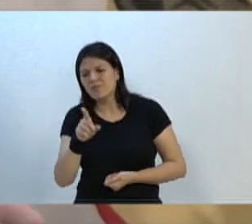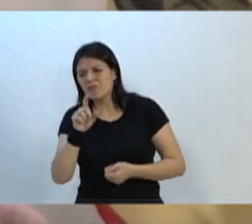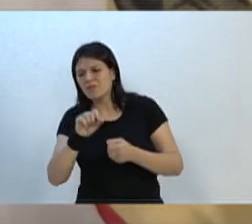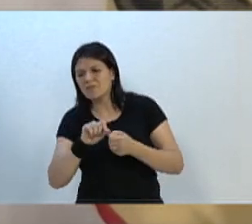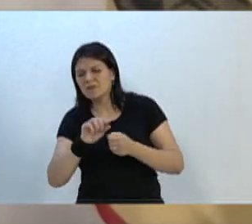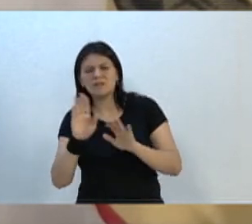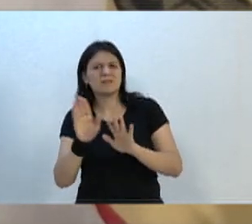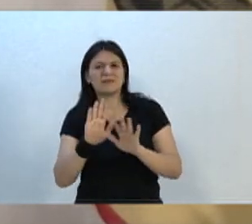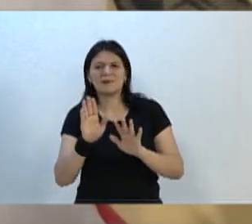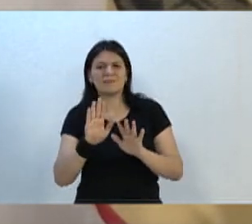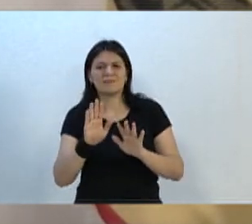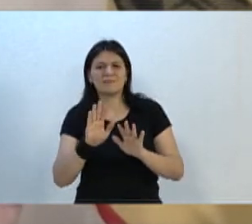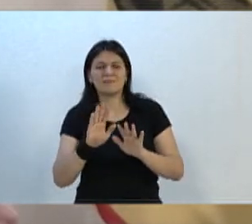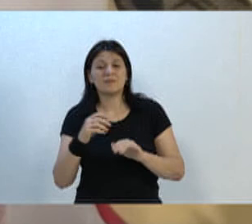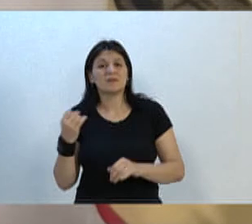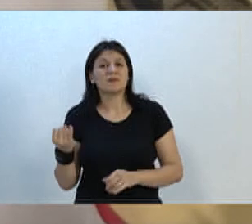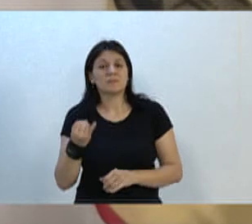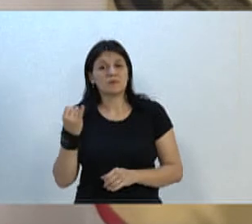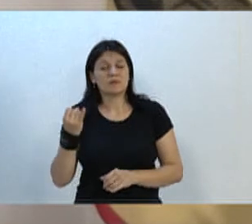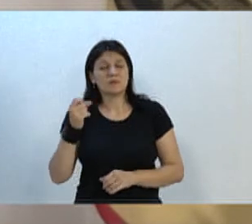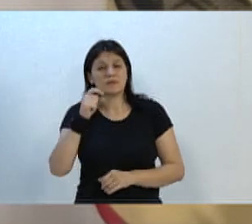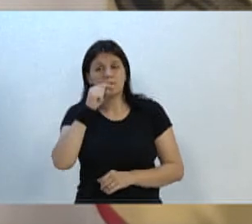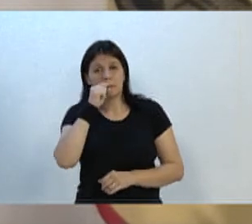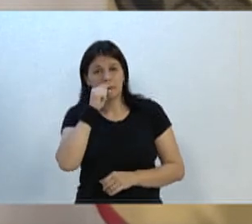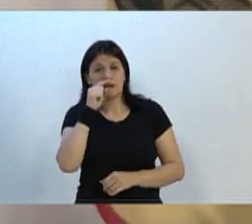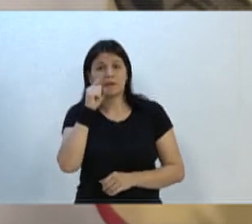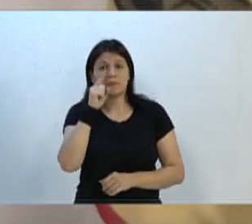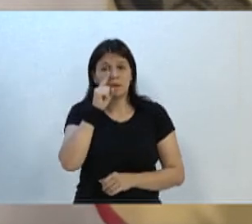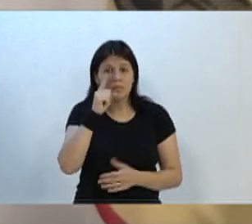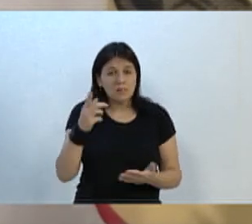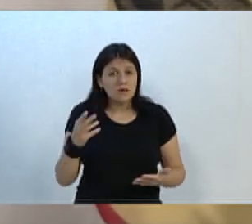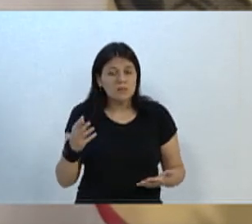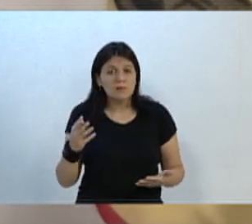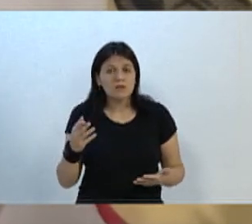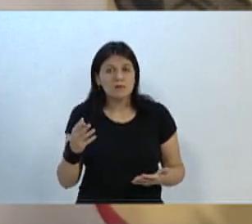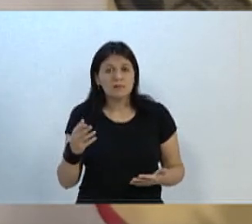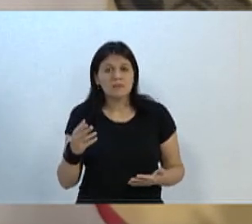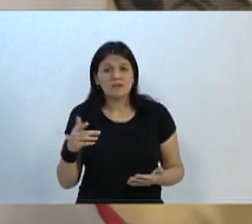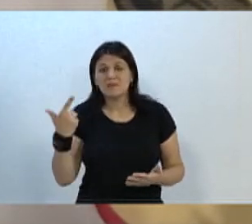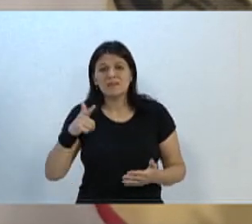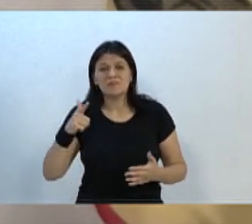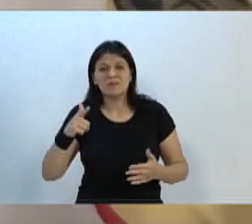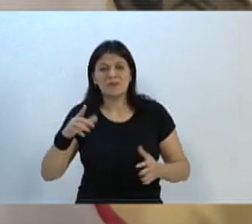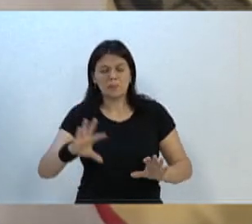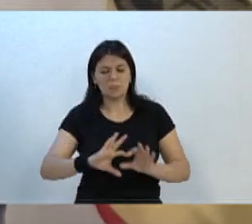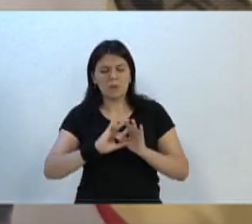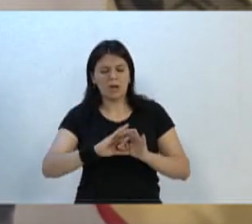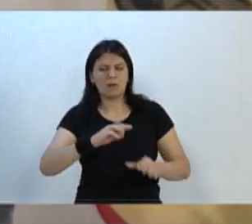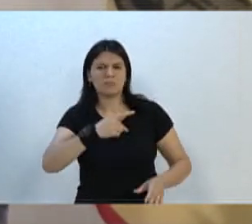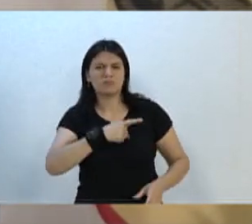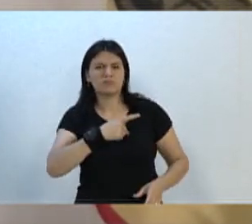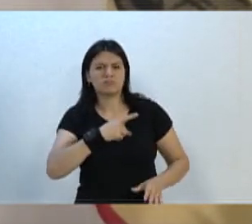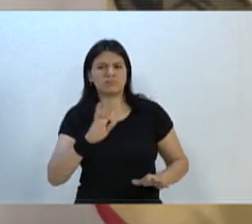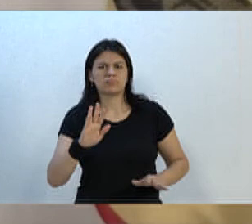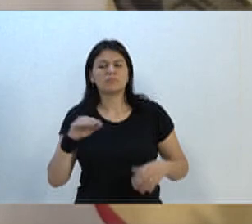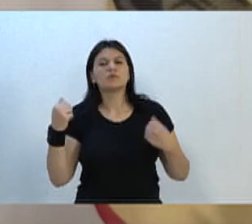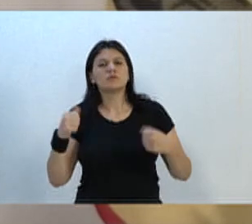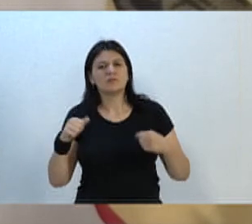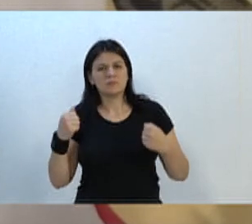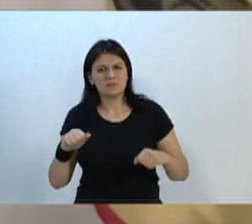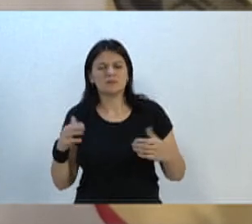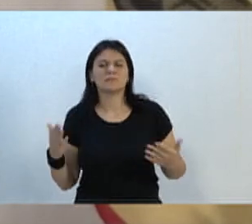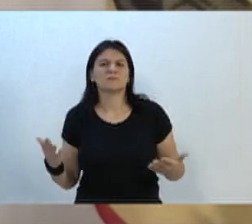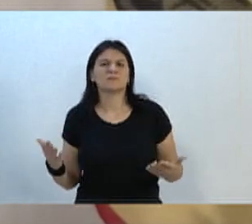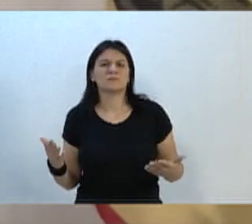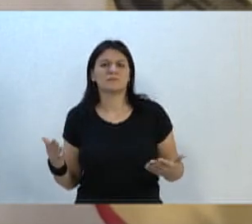Associação e é importante são pais são pessoas que não tem vínculo partidário E é isso que nós precisamos ou definitivamente